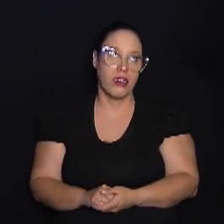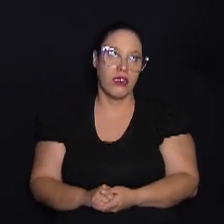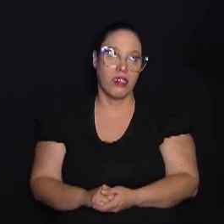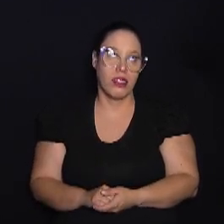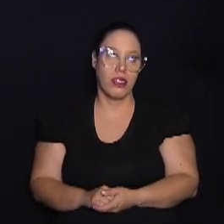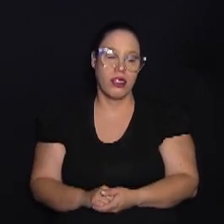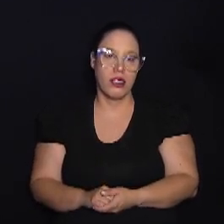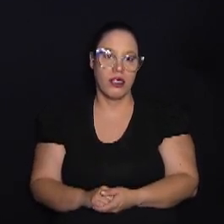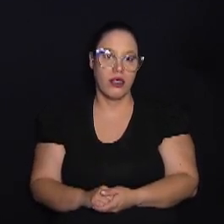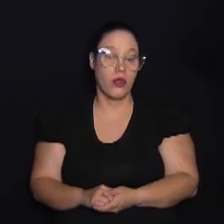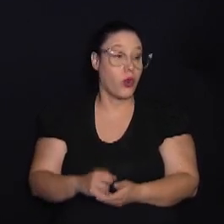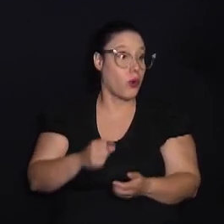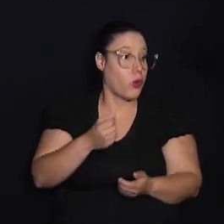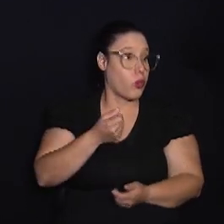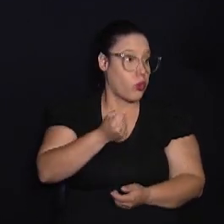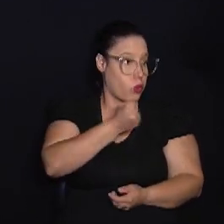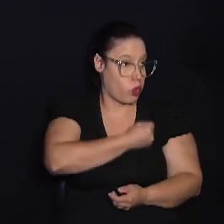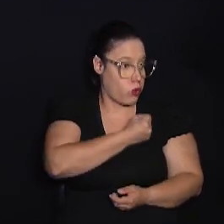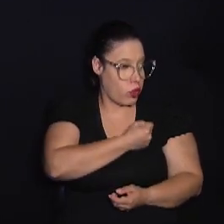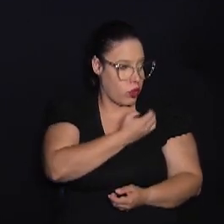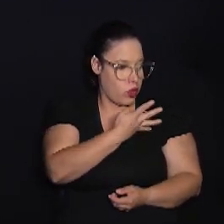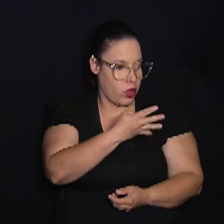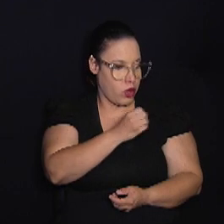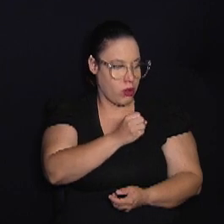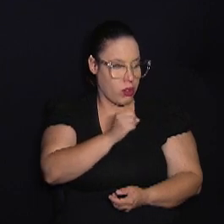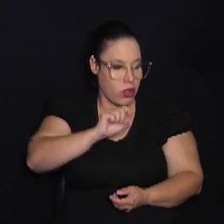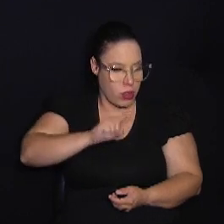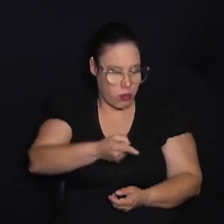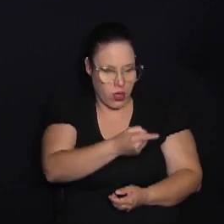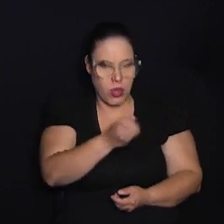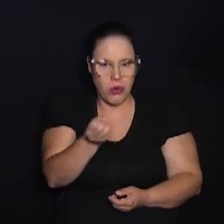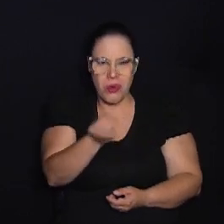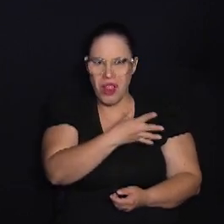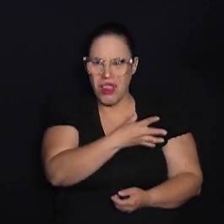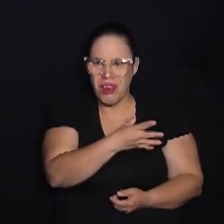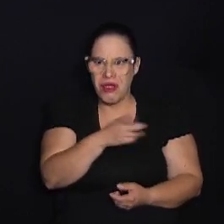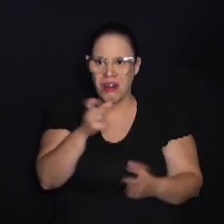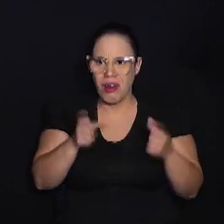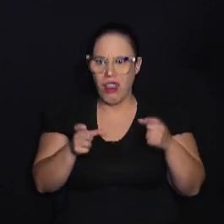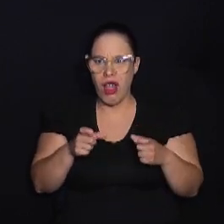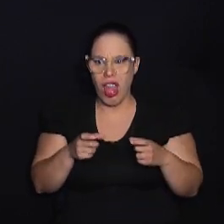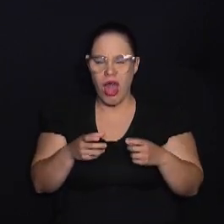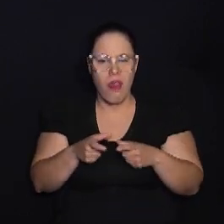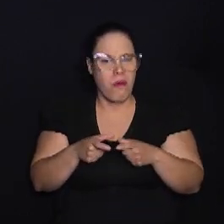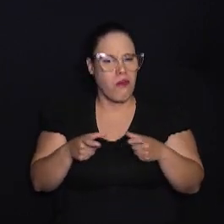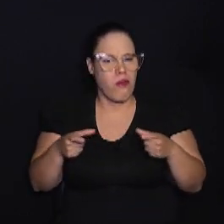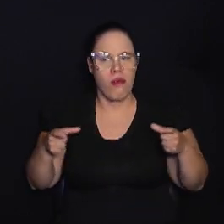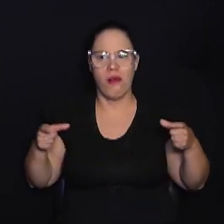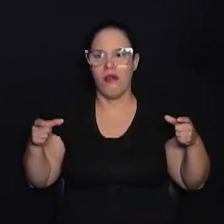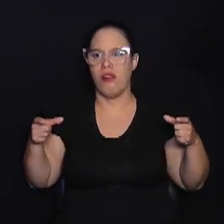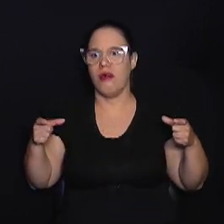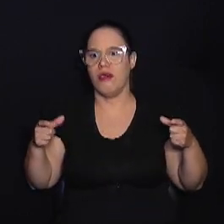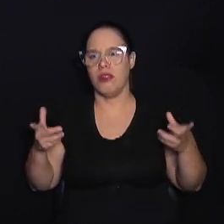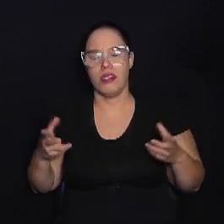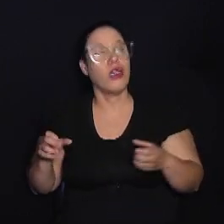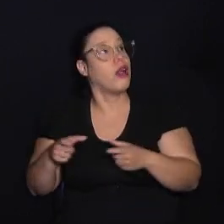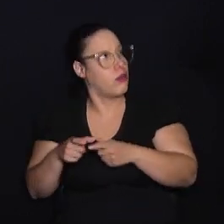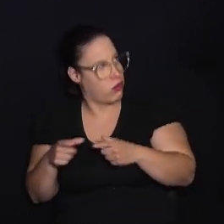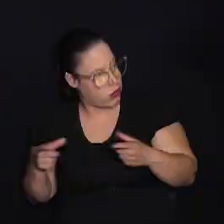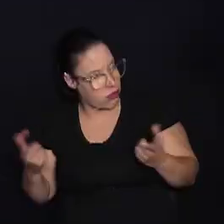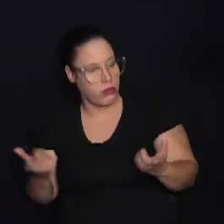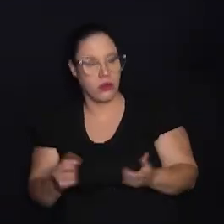viu os números, né, 40 mil novos casos é muita coisa, né, doutora? Então, as É pessoas... muita coisa. E